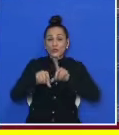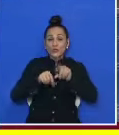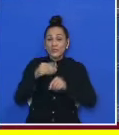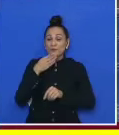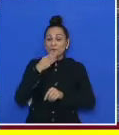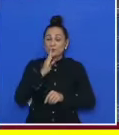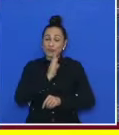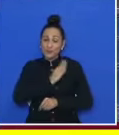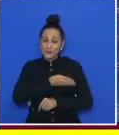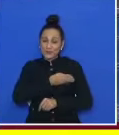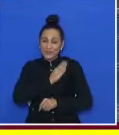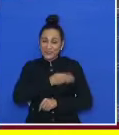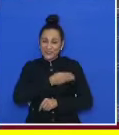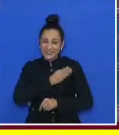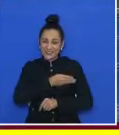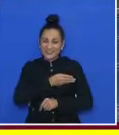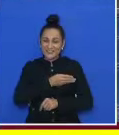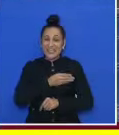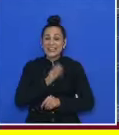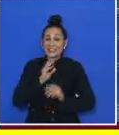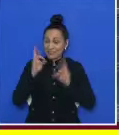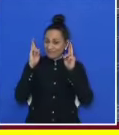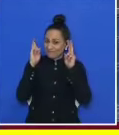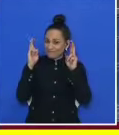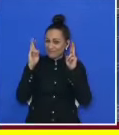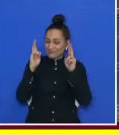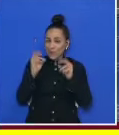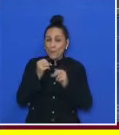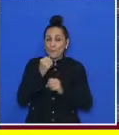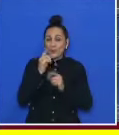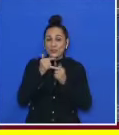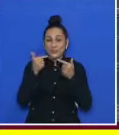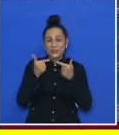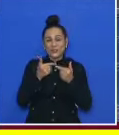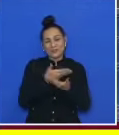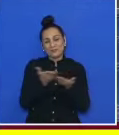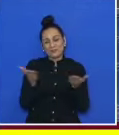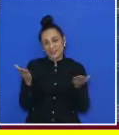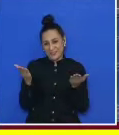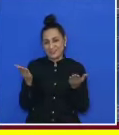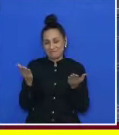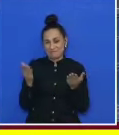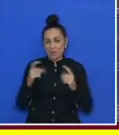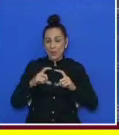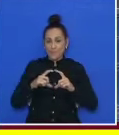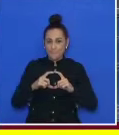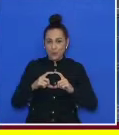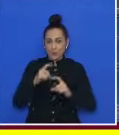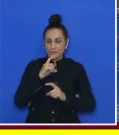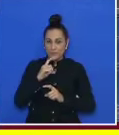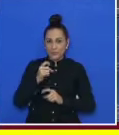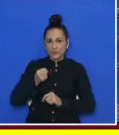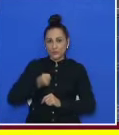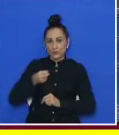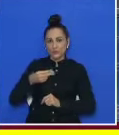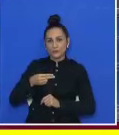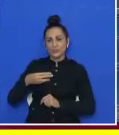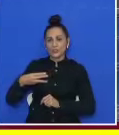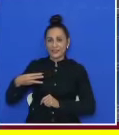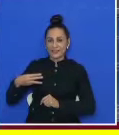Sorteio do Time do Coração. Estamos na torcida. Boa sorte para você. Bola verde, número